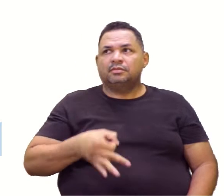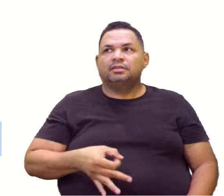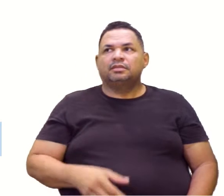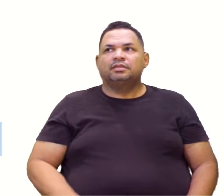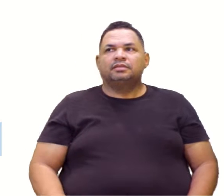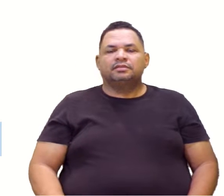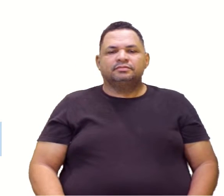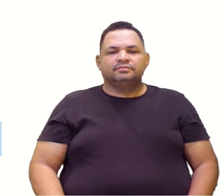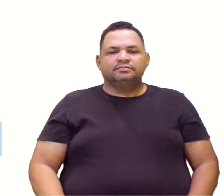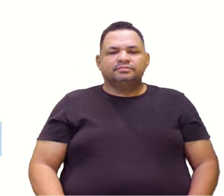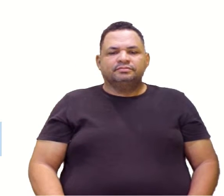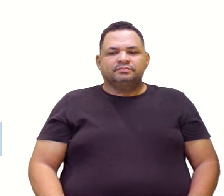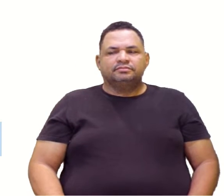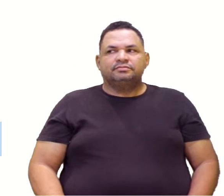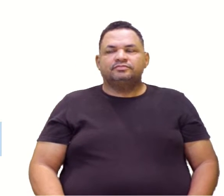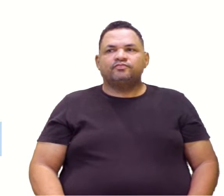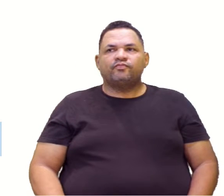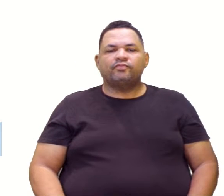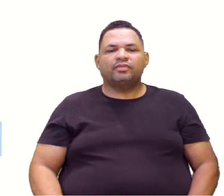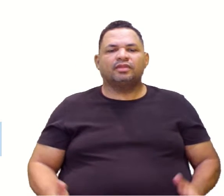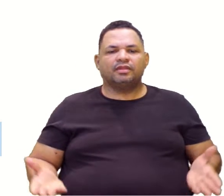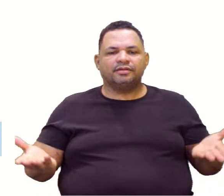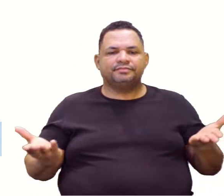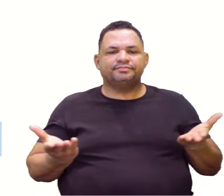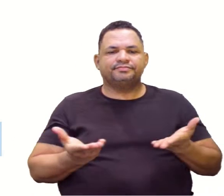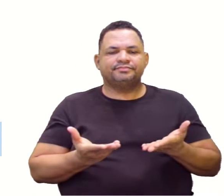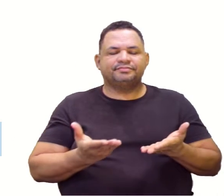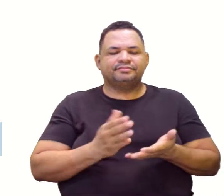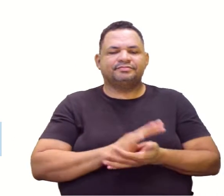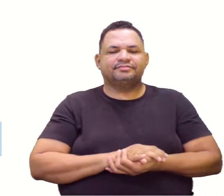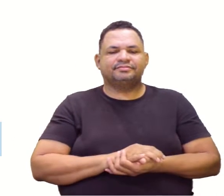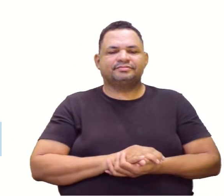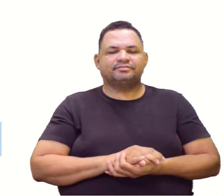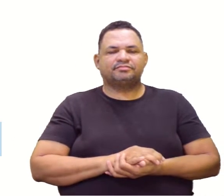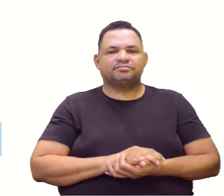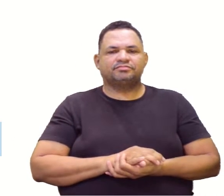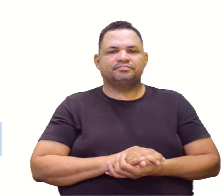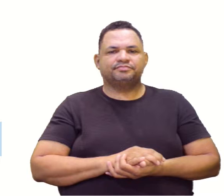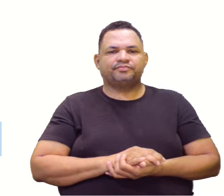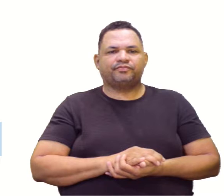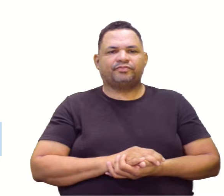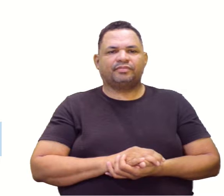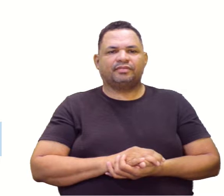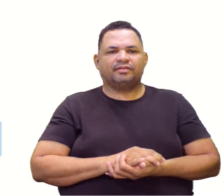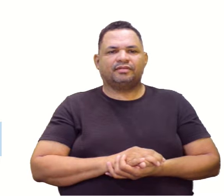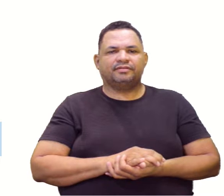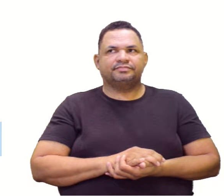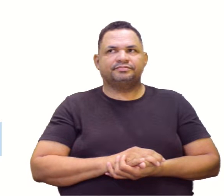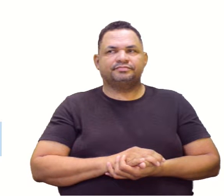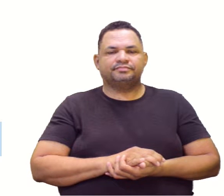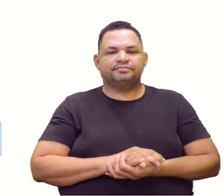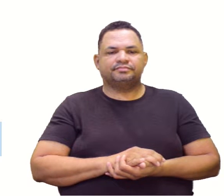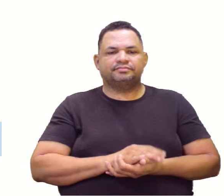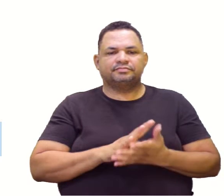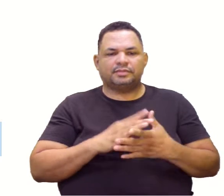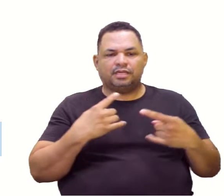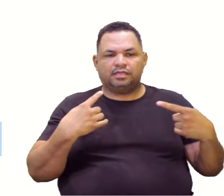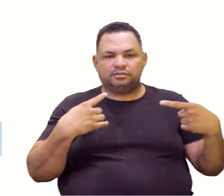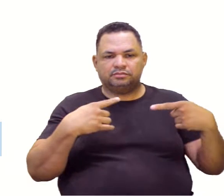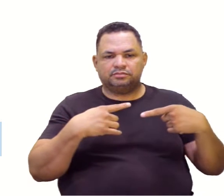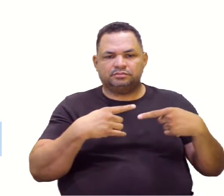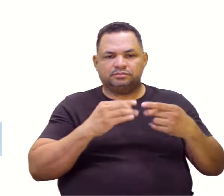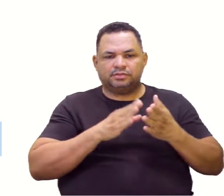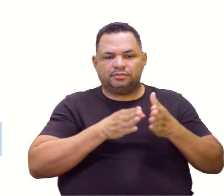Certinho. Belezura. Agora, alguns têm, não são todos, tá? Alguns têm o quê? Lados